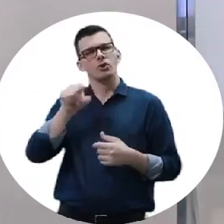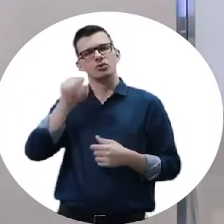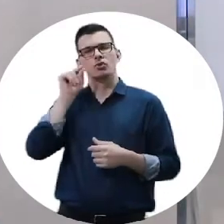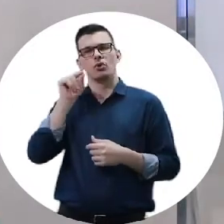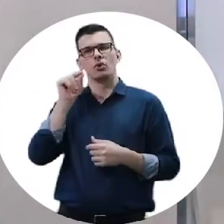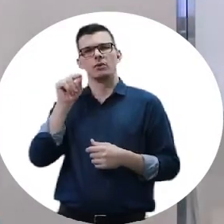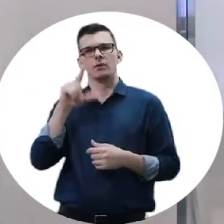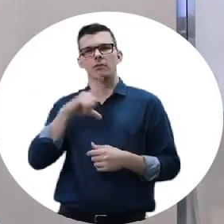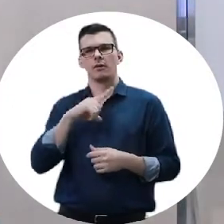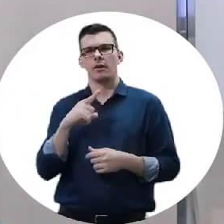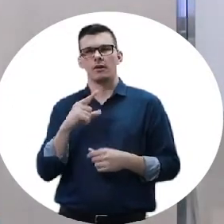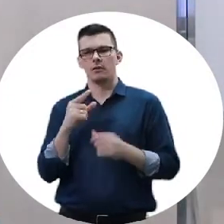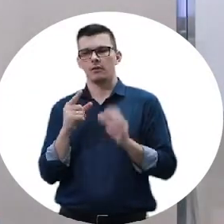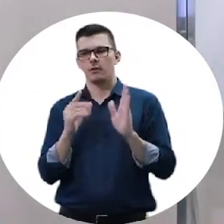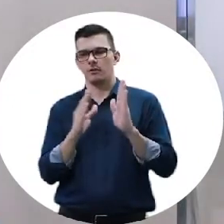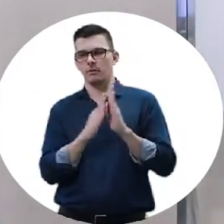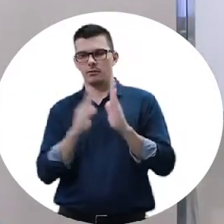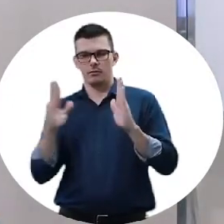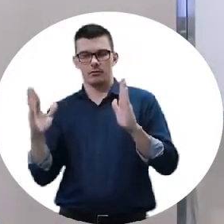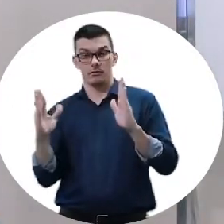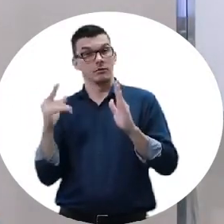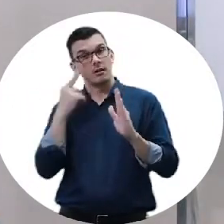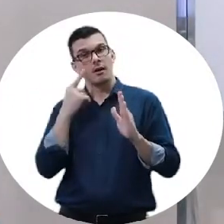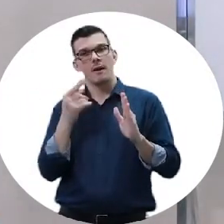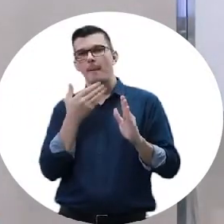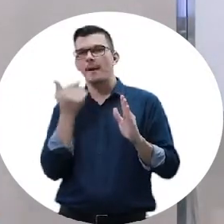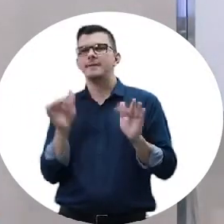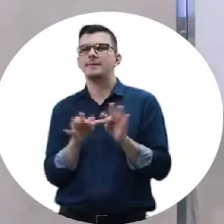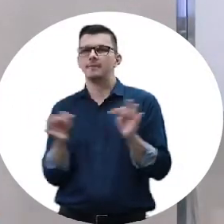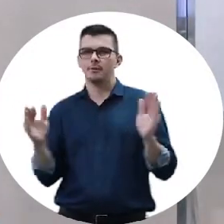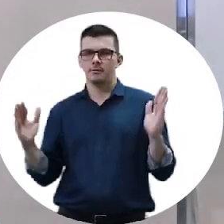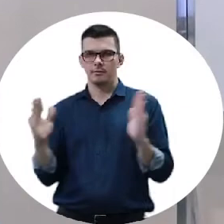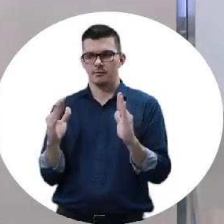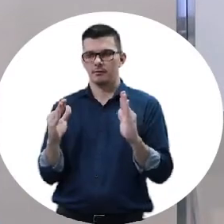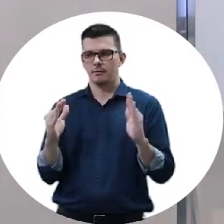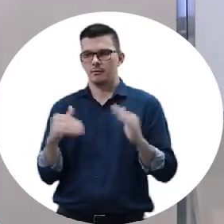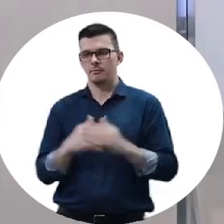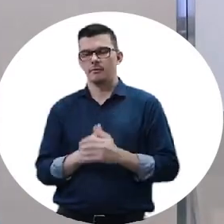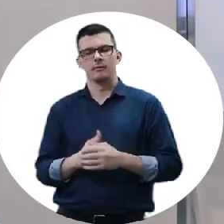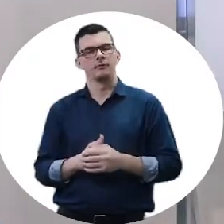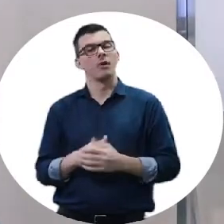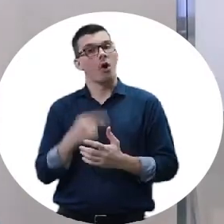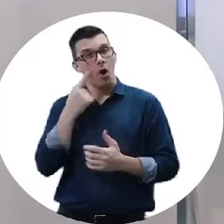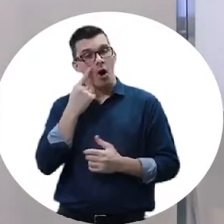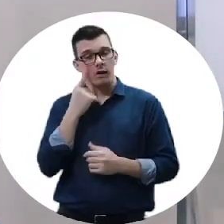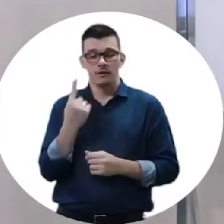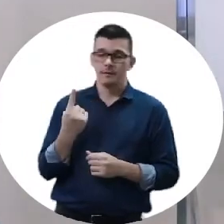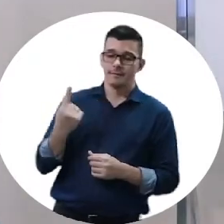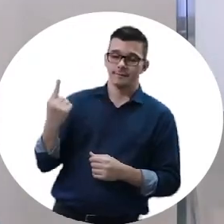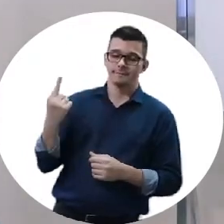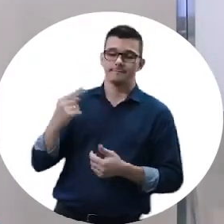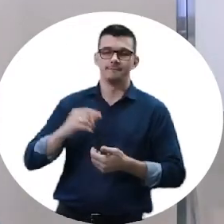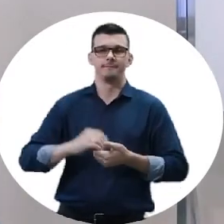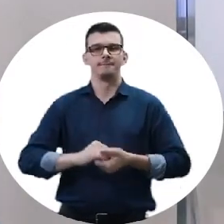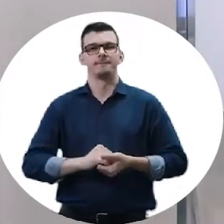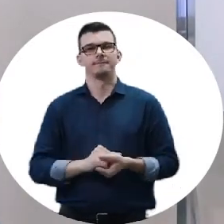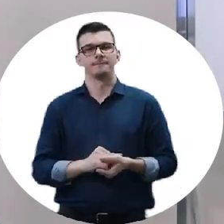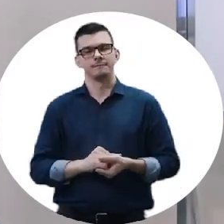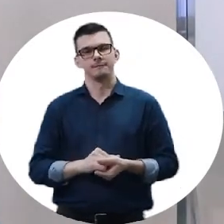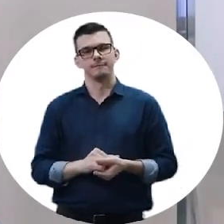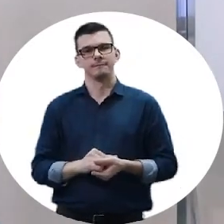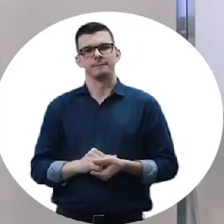tem uma força do lado de cá, porque tem duas. Mas se você escolher essa, dá o mesmo valor. Vou escolher essa. Então vai ficar tração que B faz em